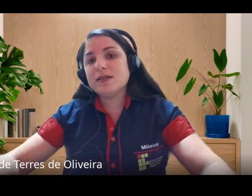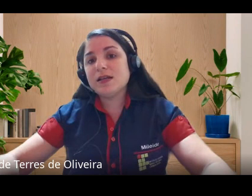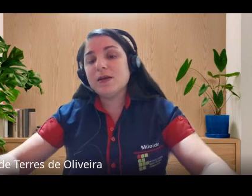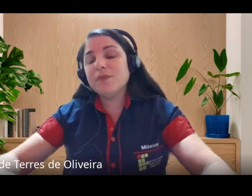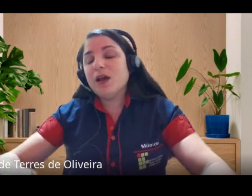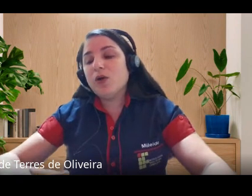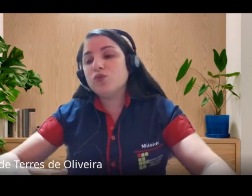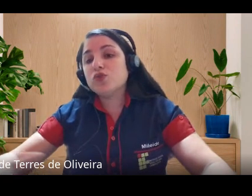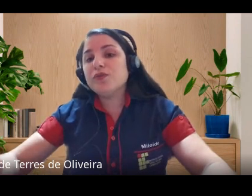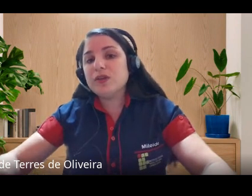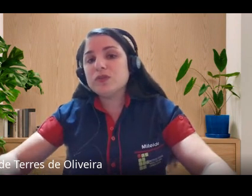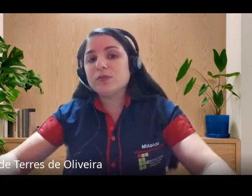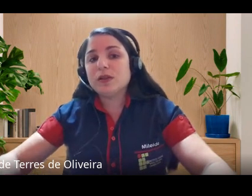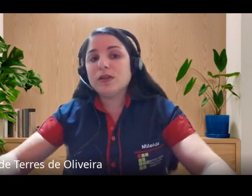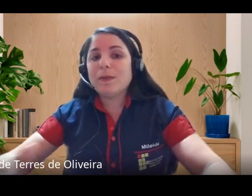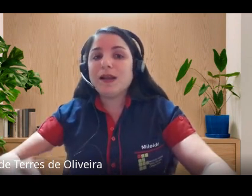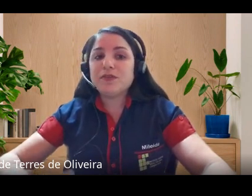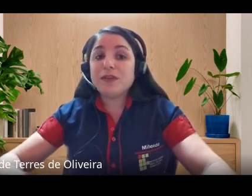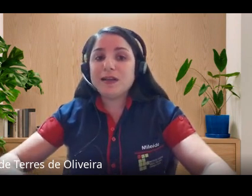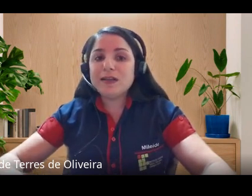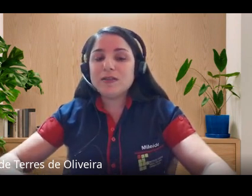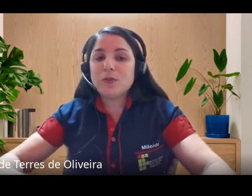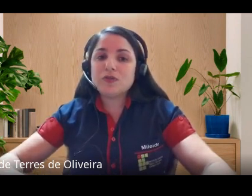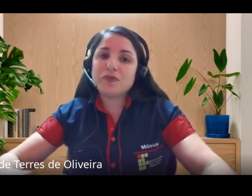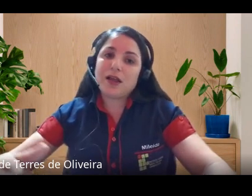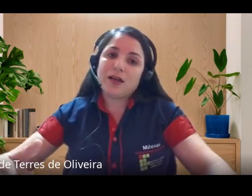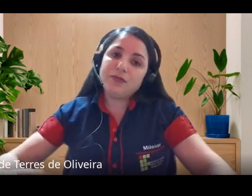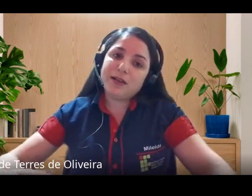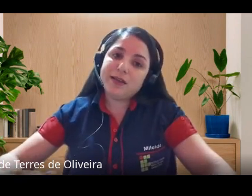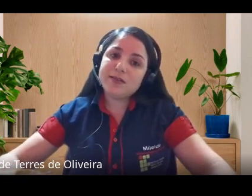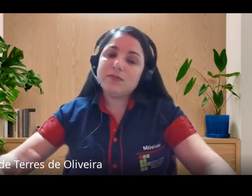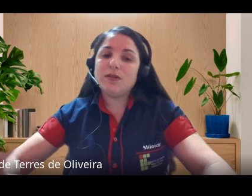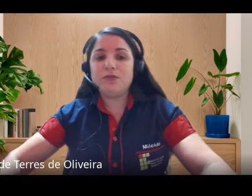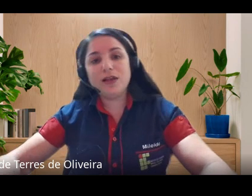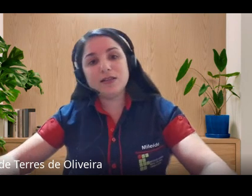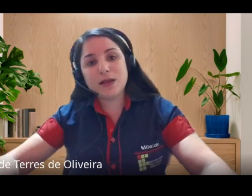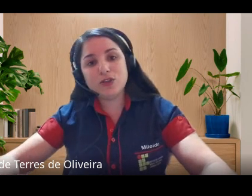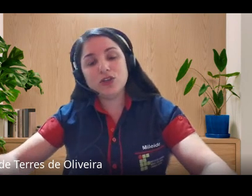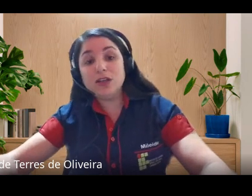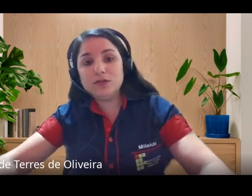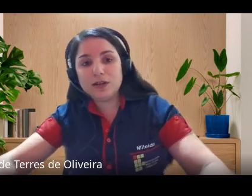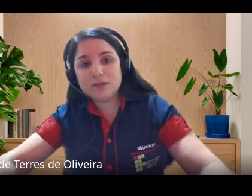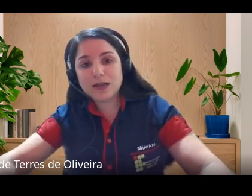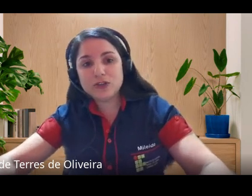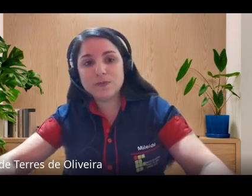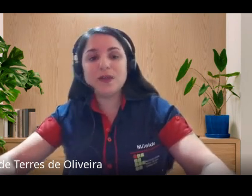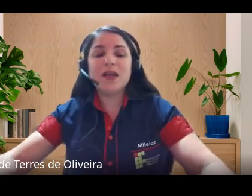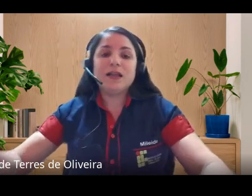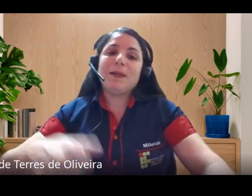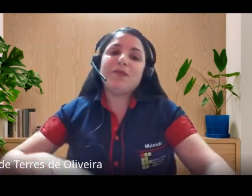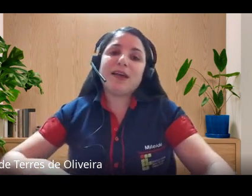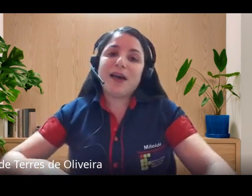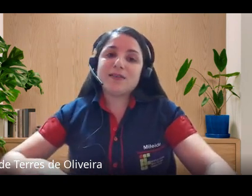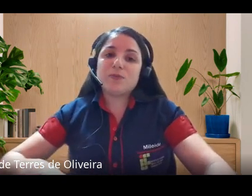tivesse, seria um sufixo. Então, da palavra feliz, eu posso falar infeliz, felizmente, infelizmente.